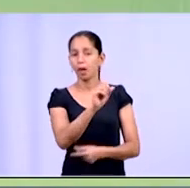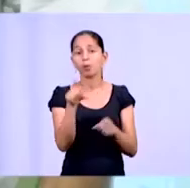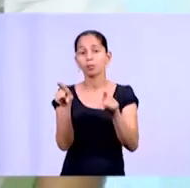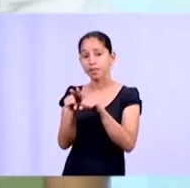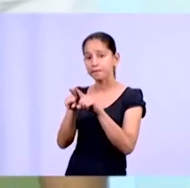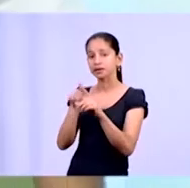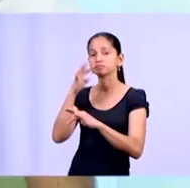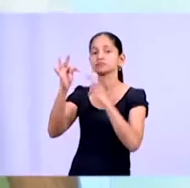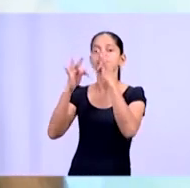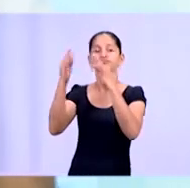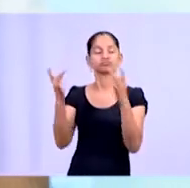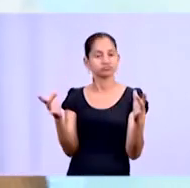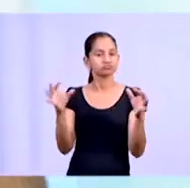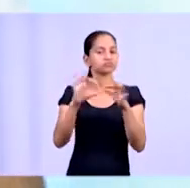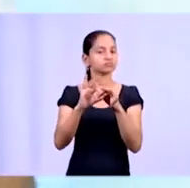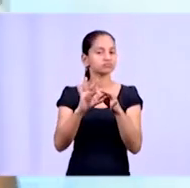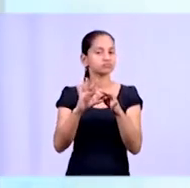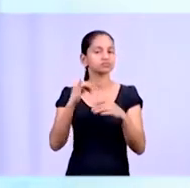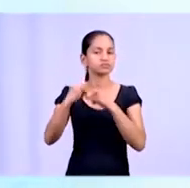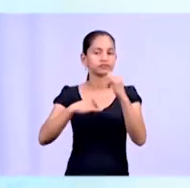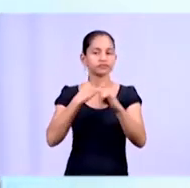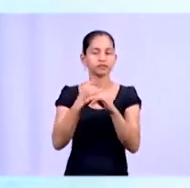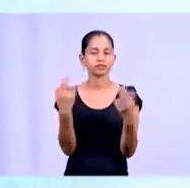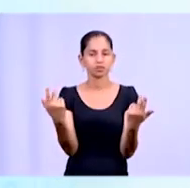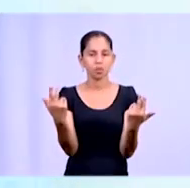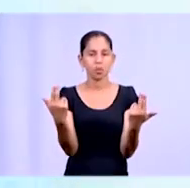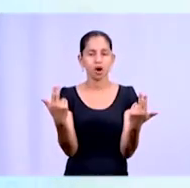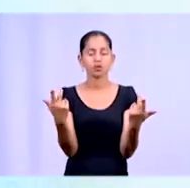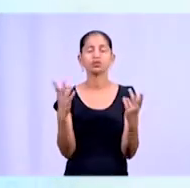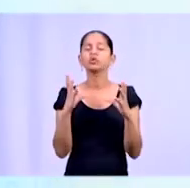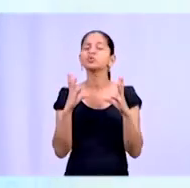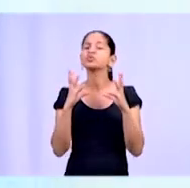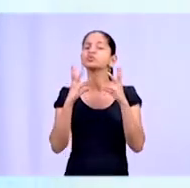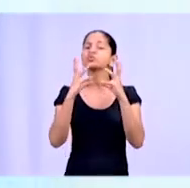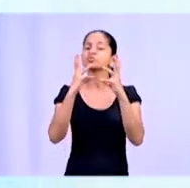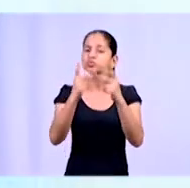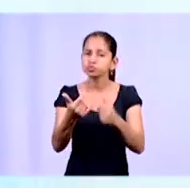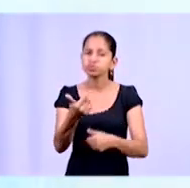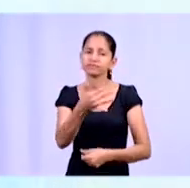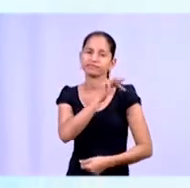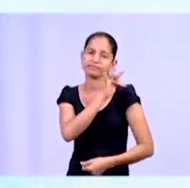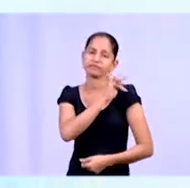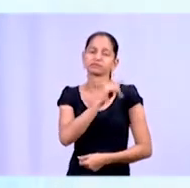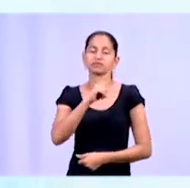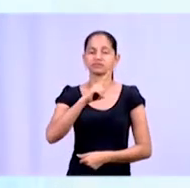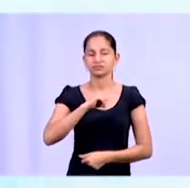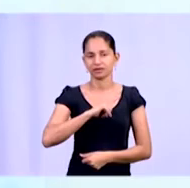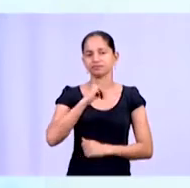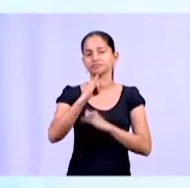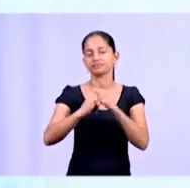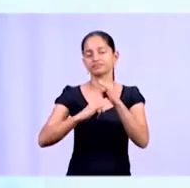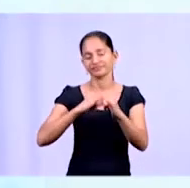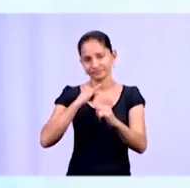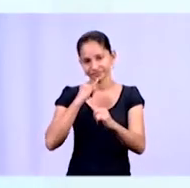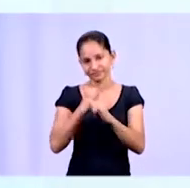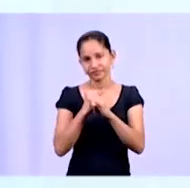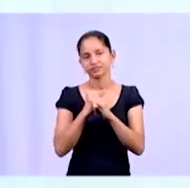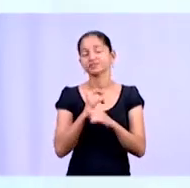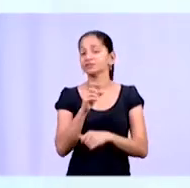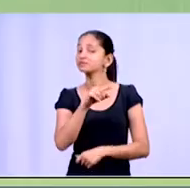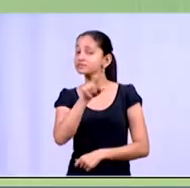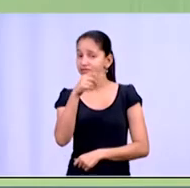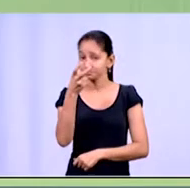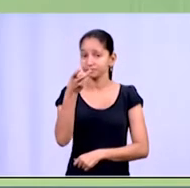também questões ligadas à informática. Todos os cursos, gente, de graduação hoje têm informática na sua grade, para vocês terem uma